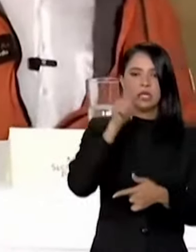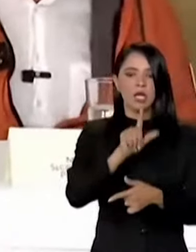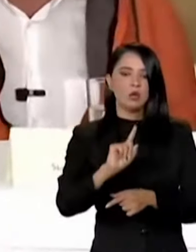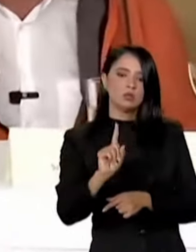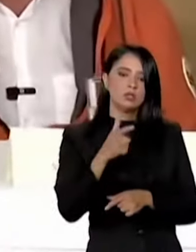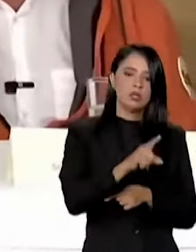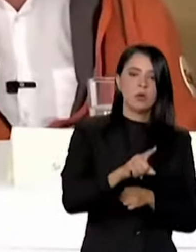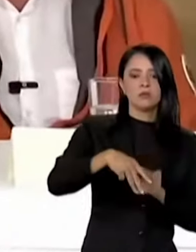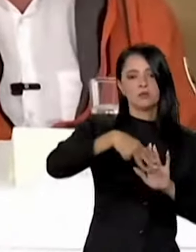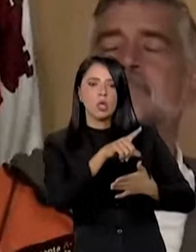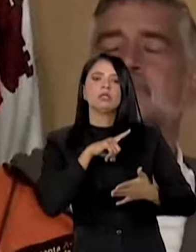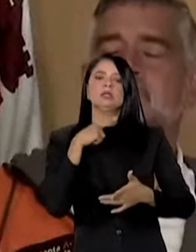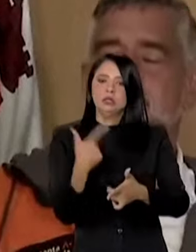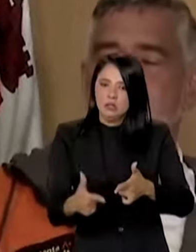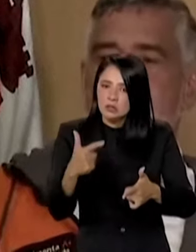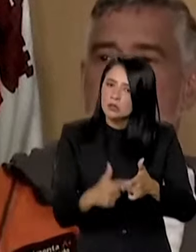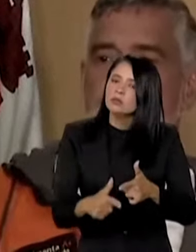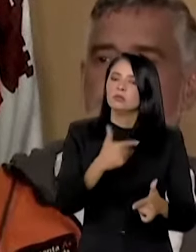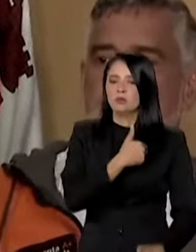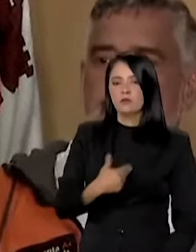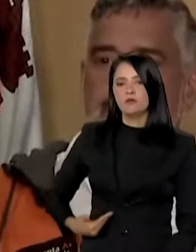da população